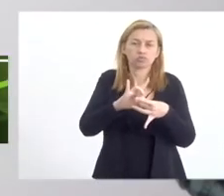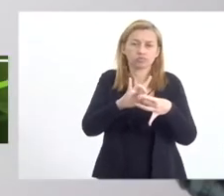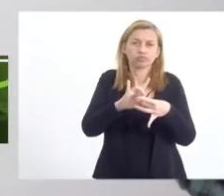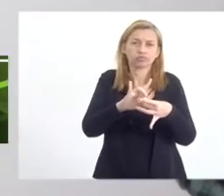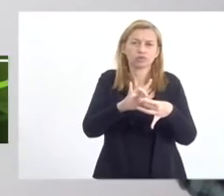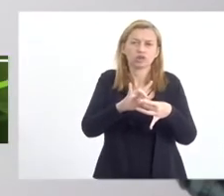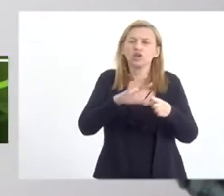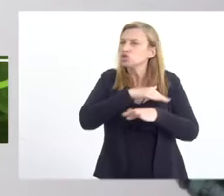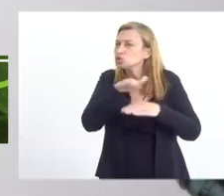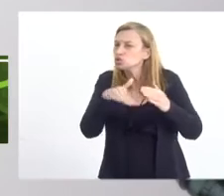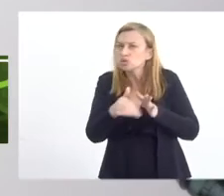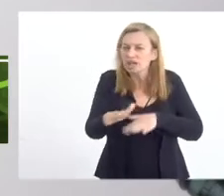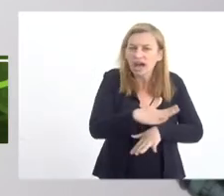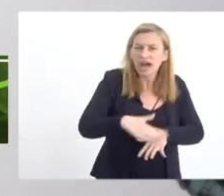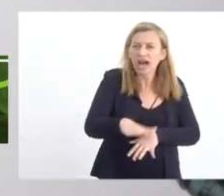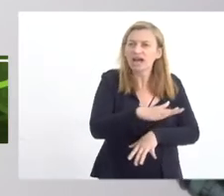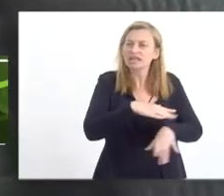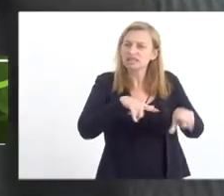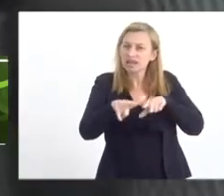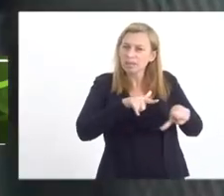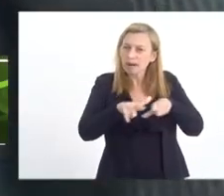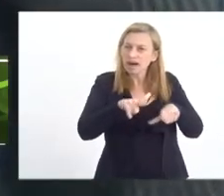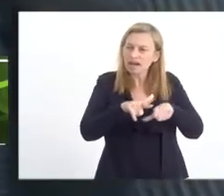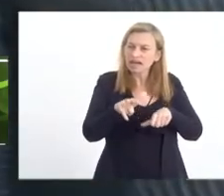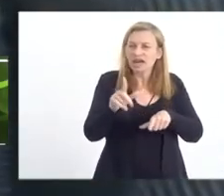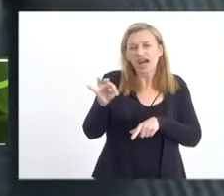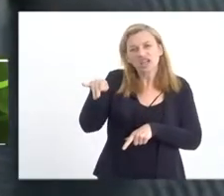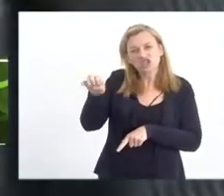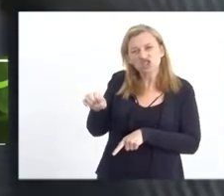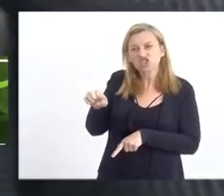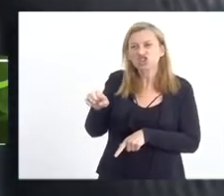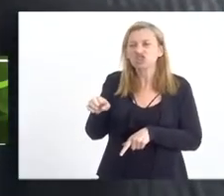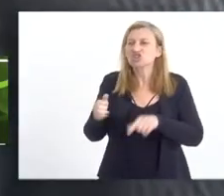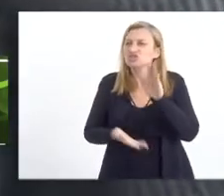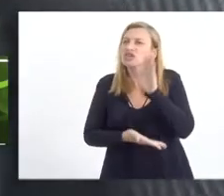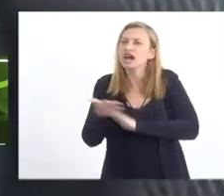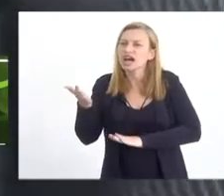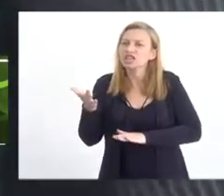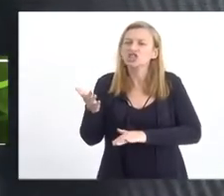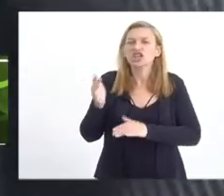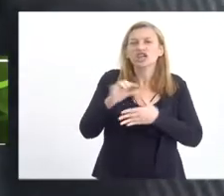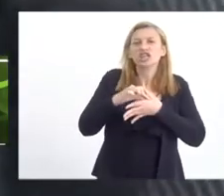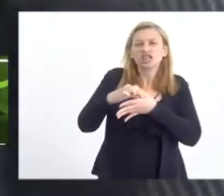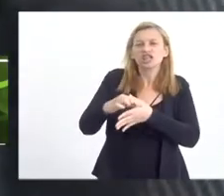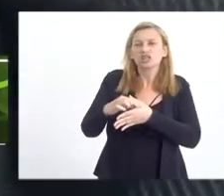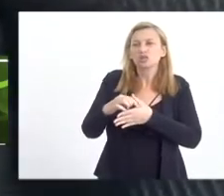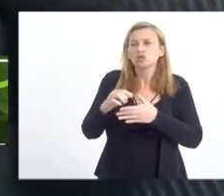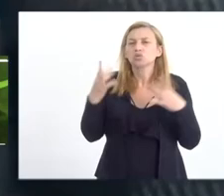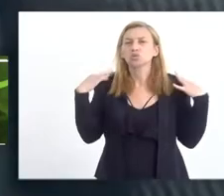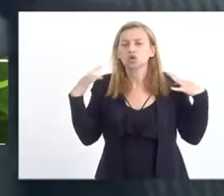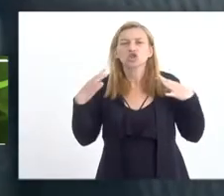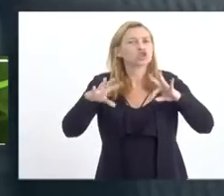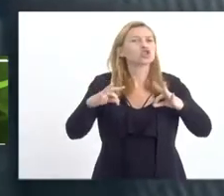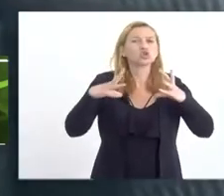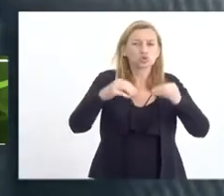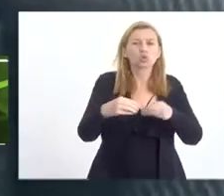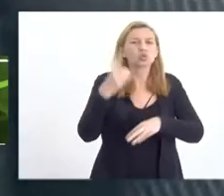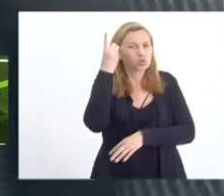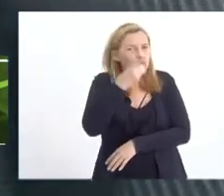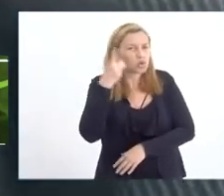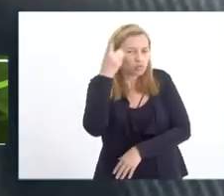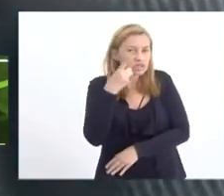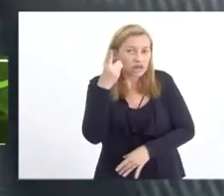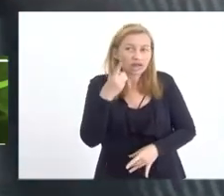uma união de todo o mercado, de todos os agentes de viagem, de todos os guias de turismo, todos os hoteleiros e de todos os